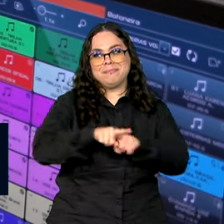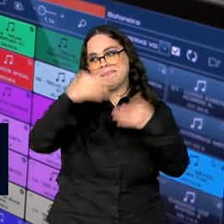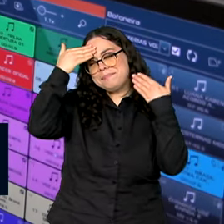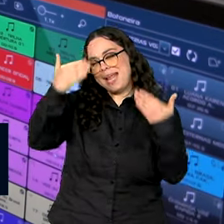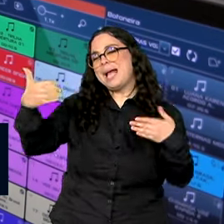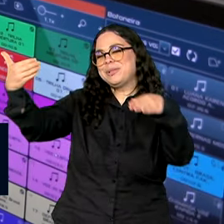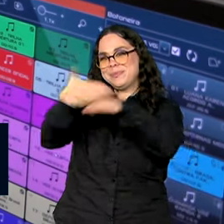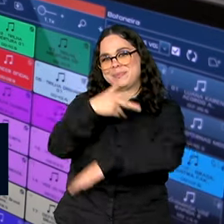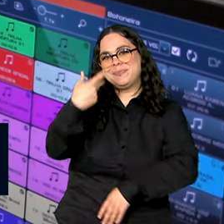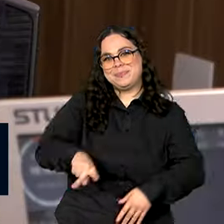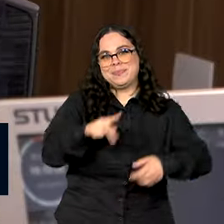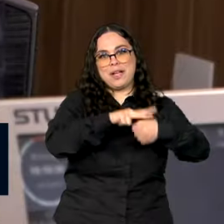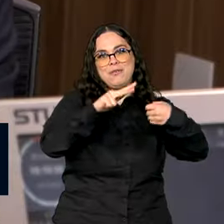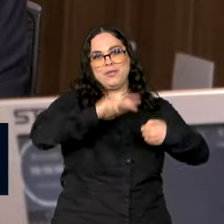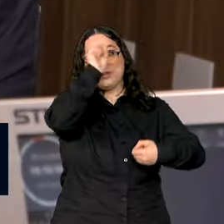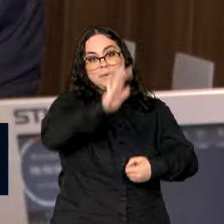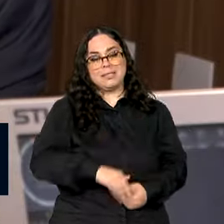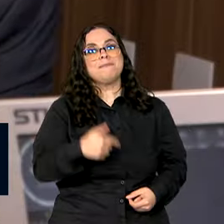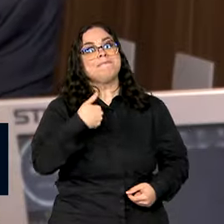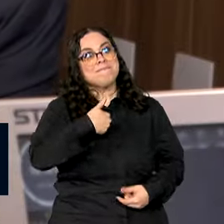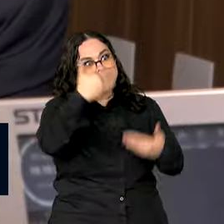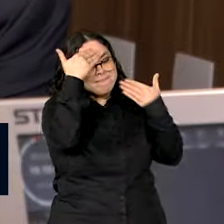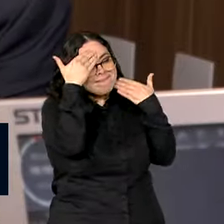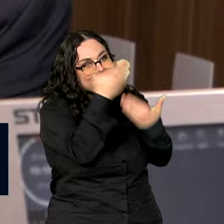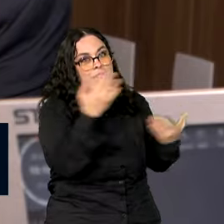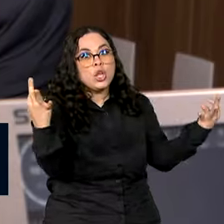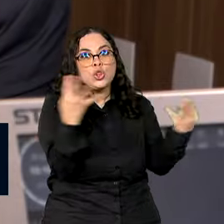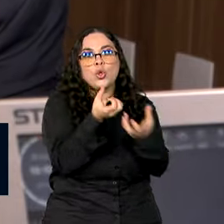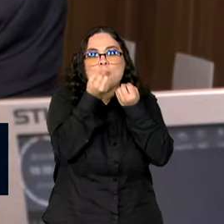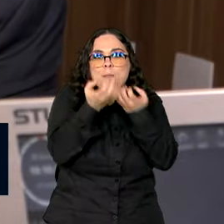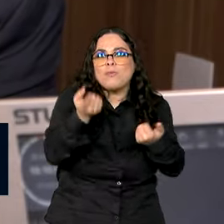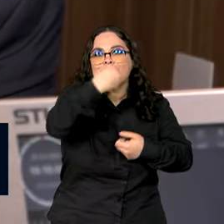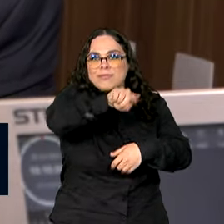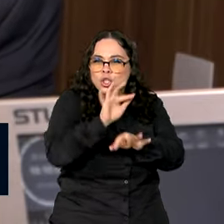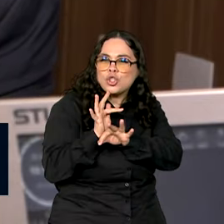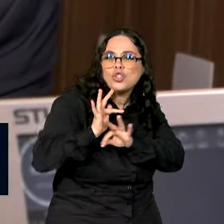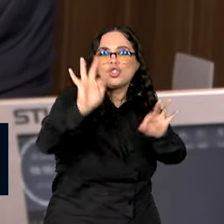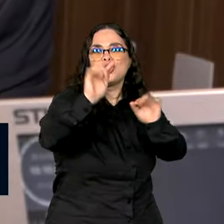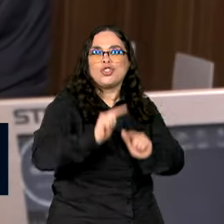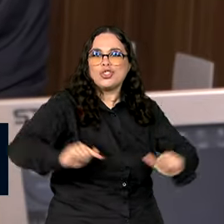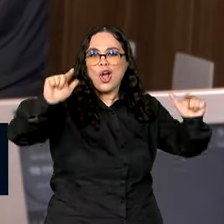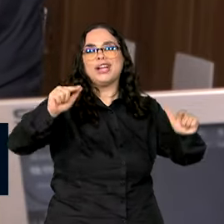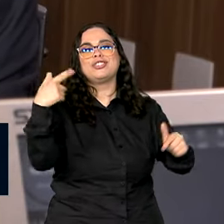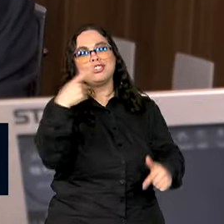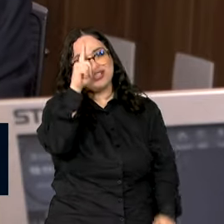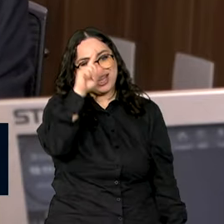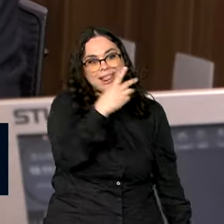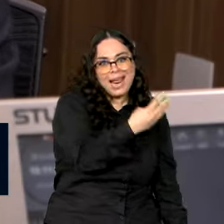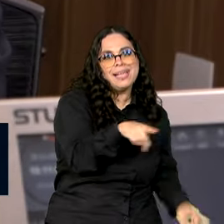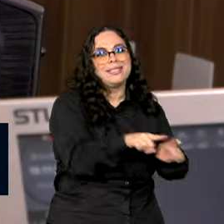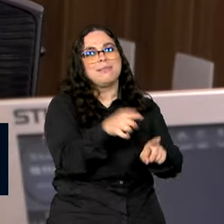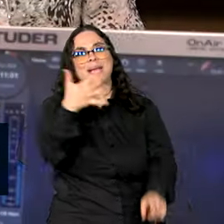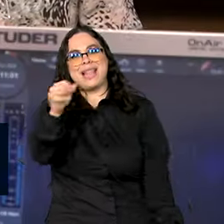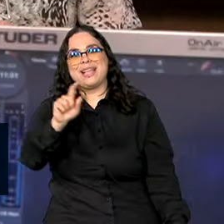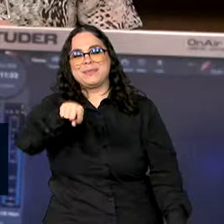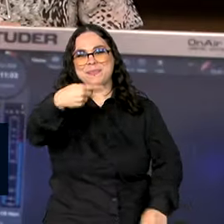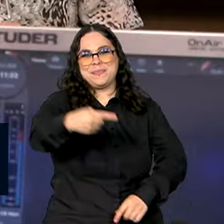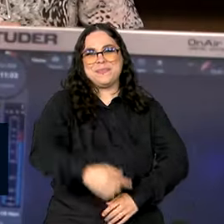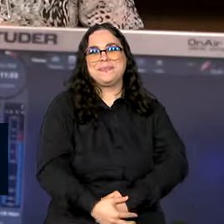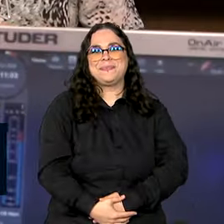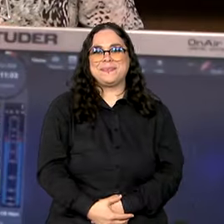participação aqui na voz do Brasil Eu que agradeço e tudo de bom para todos os que vão participar do Enem agora dia 3 e dia 10 próximos